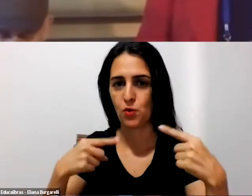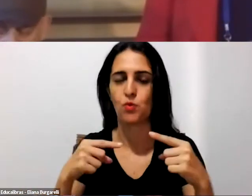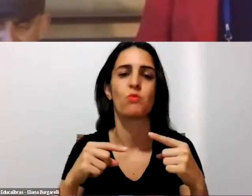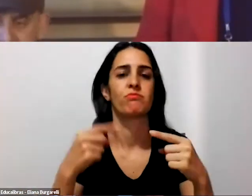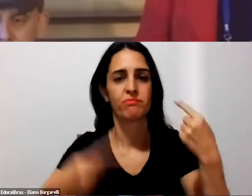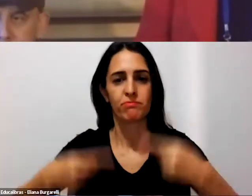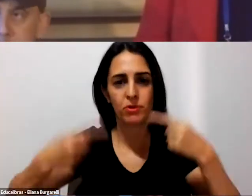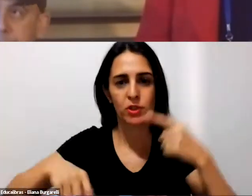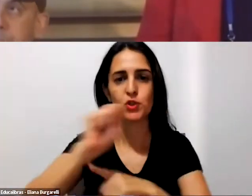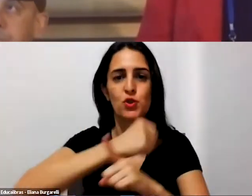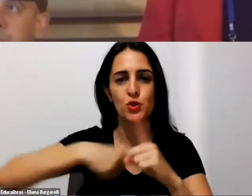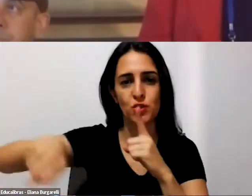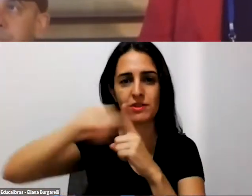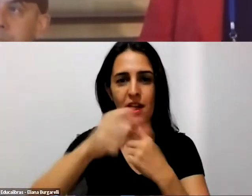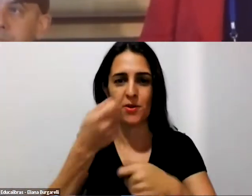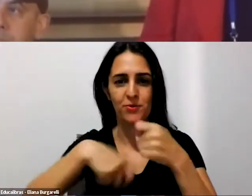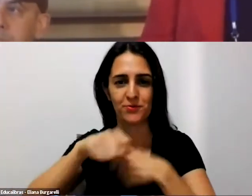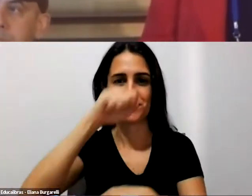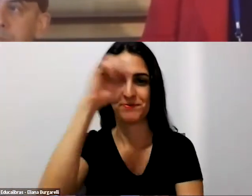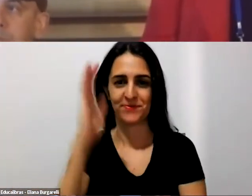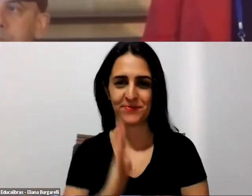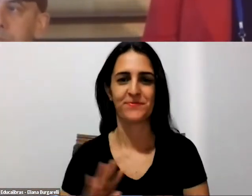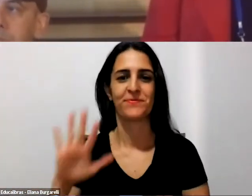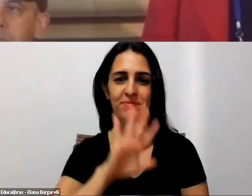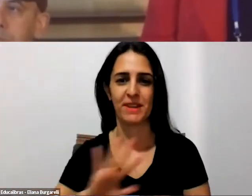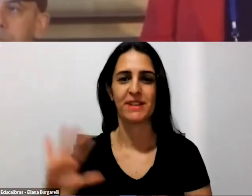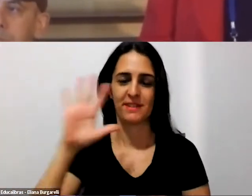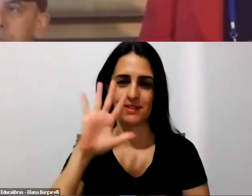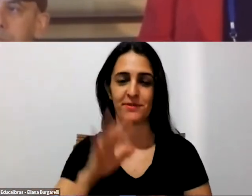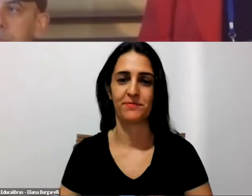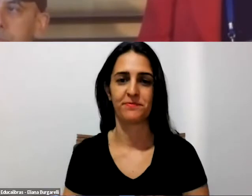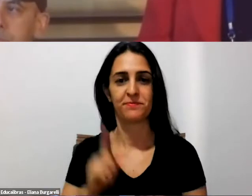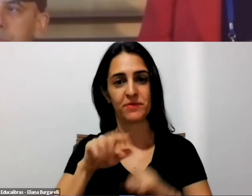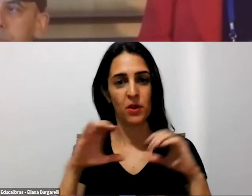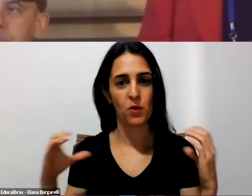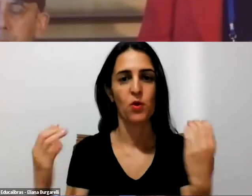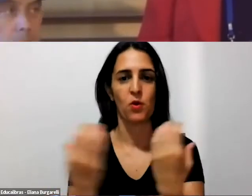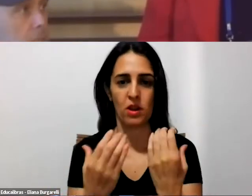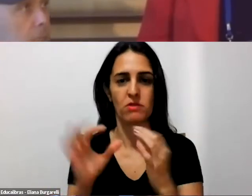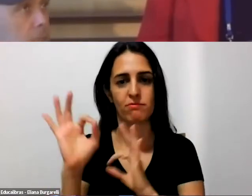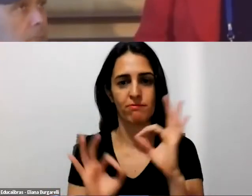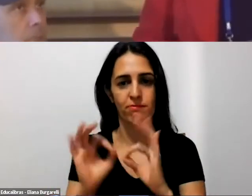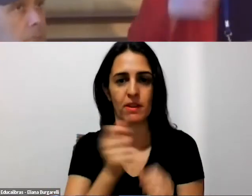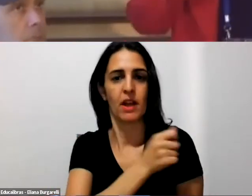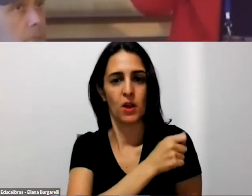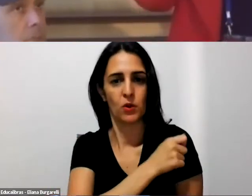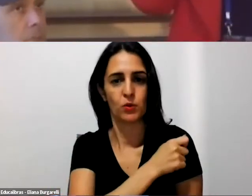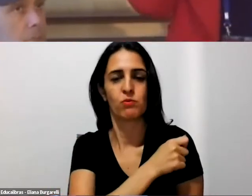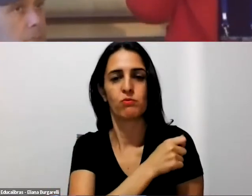sociais e econômicos do Brasil. É uma conferência organizada inteiramente por alunos da